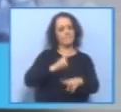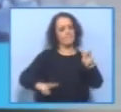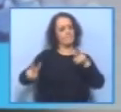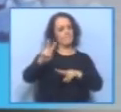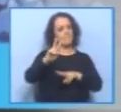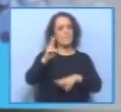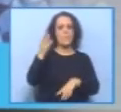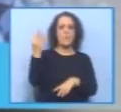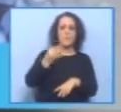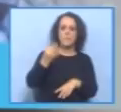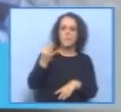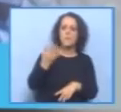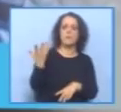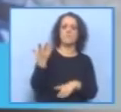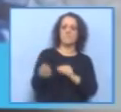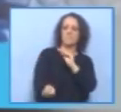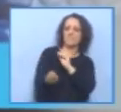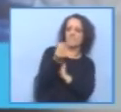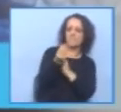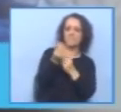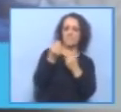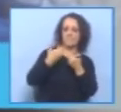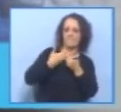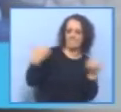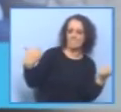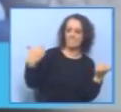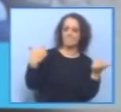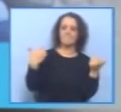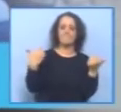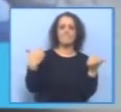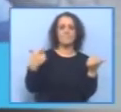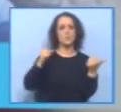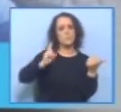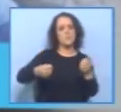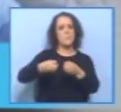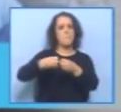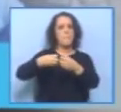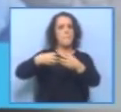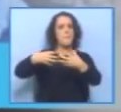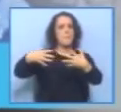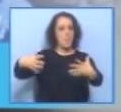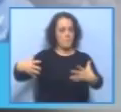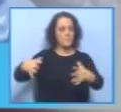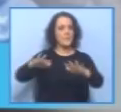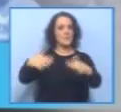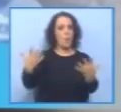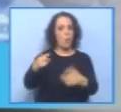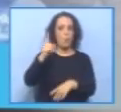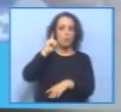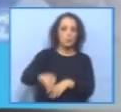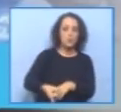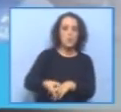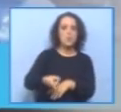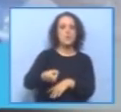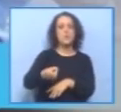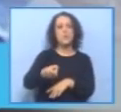da secularização, da indiferença, vai crescendo cada vez mais. Então nós começamos a ver que há